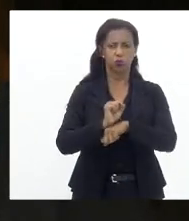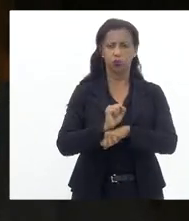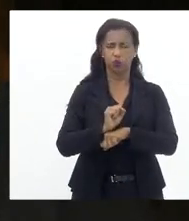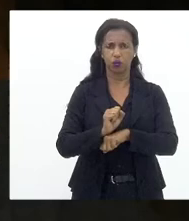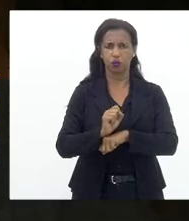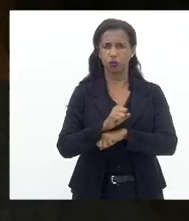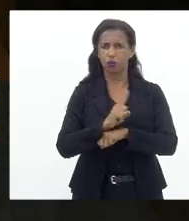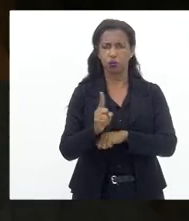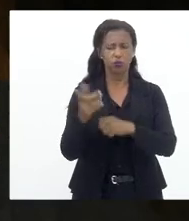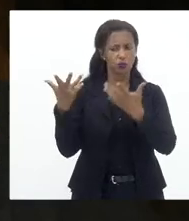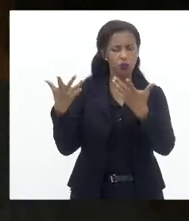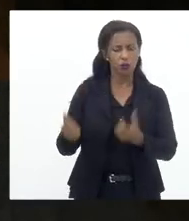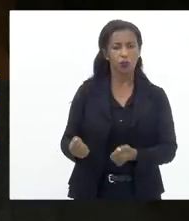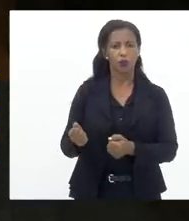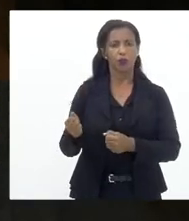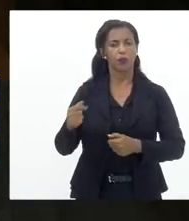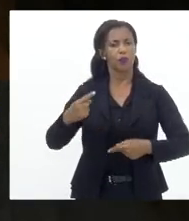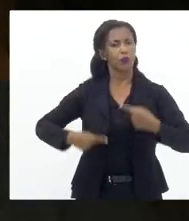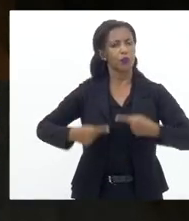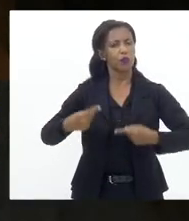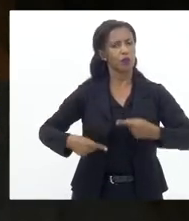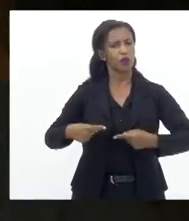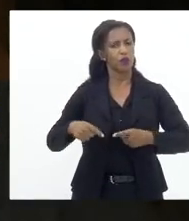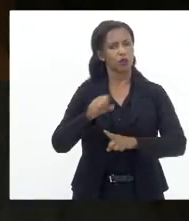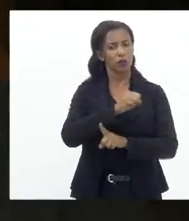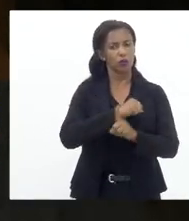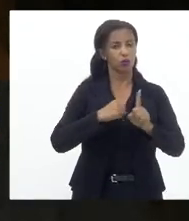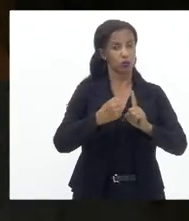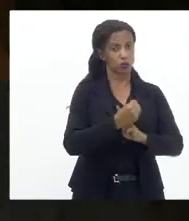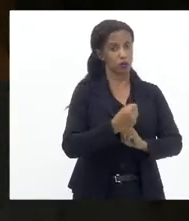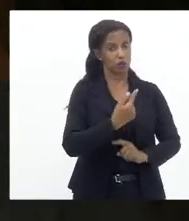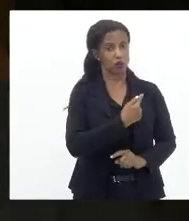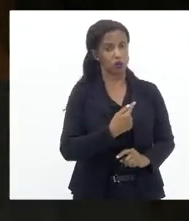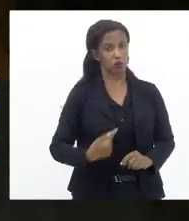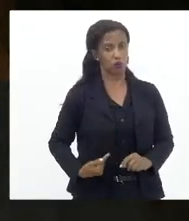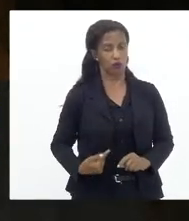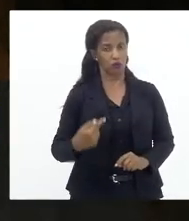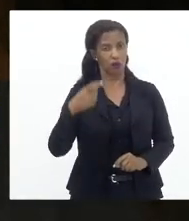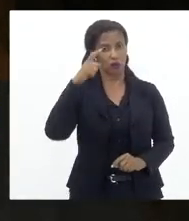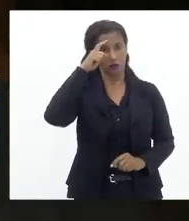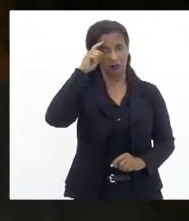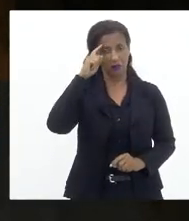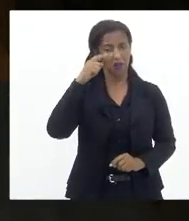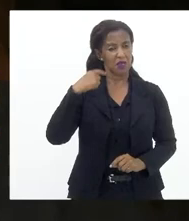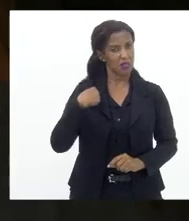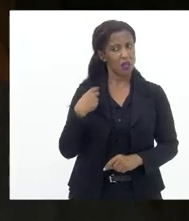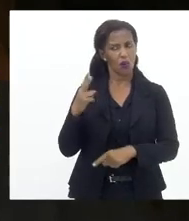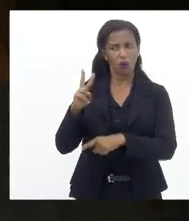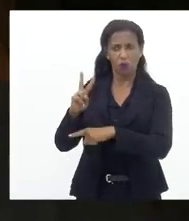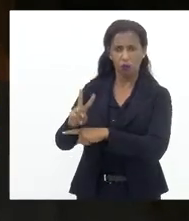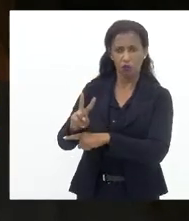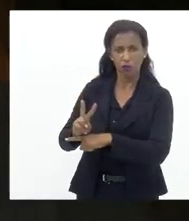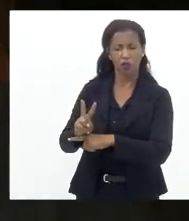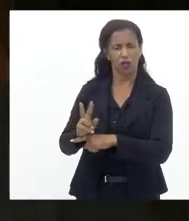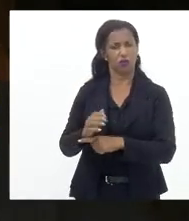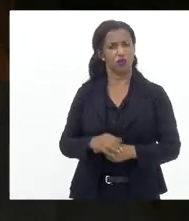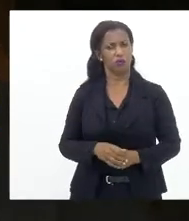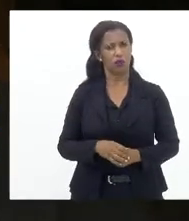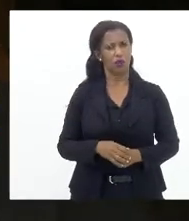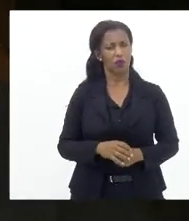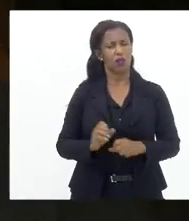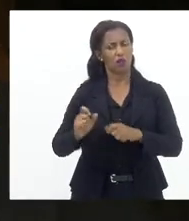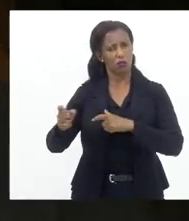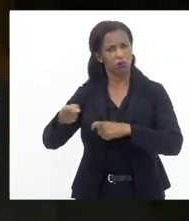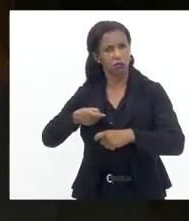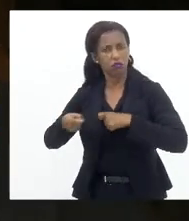que a política de assistência social do governo Cláudio Castro que o governo que eu defendo que eu preservo